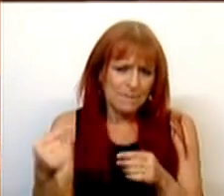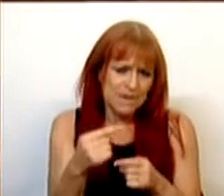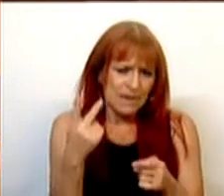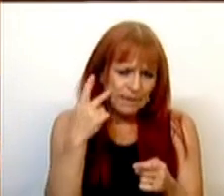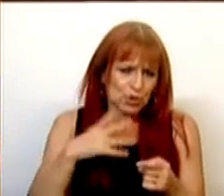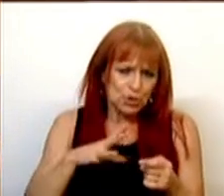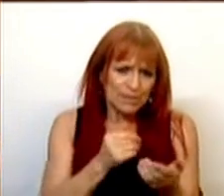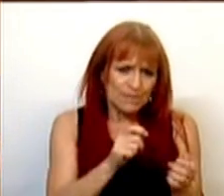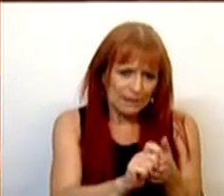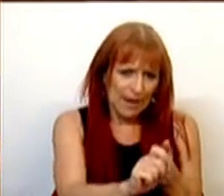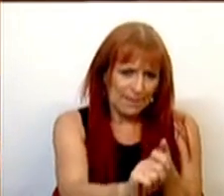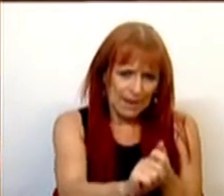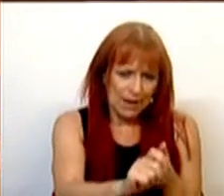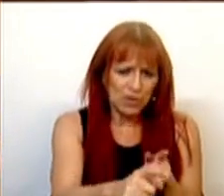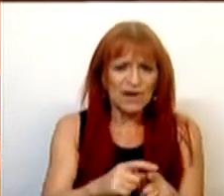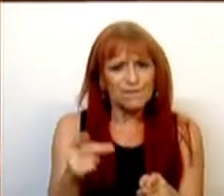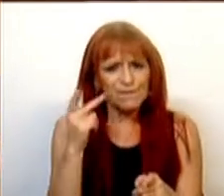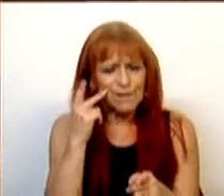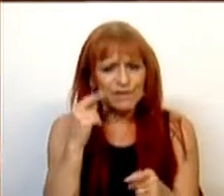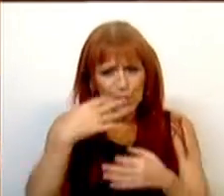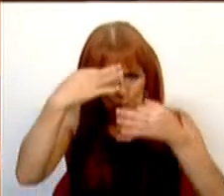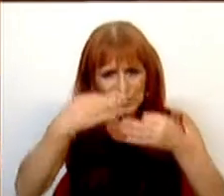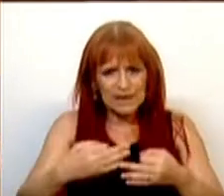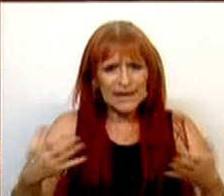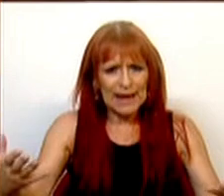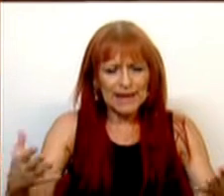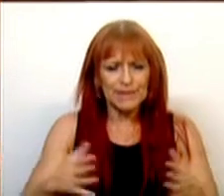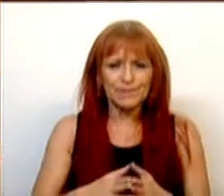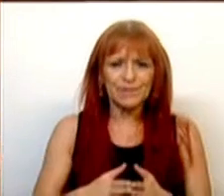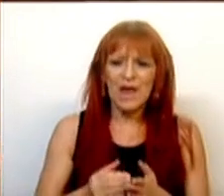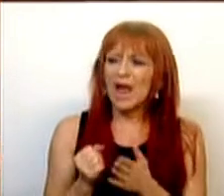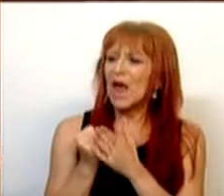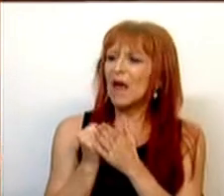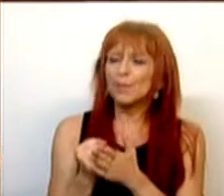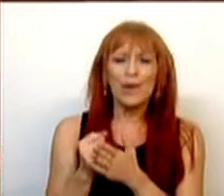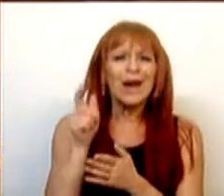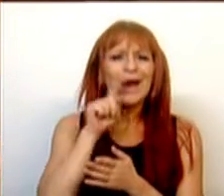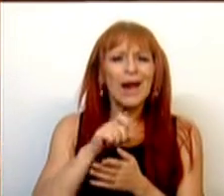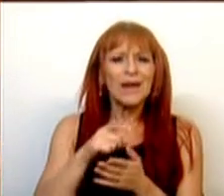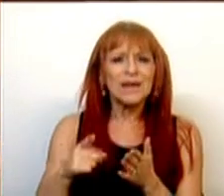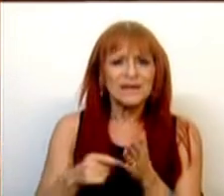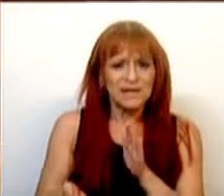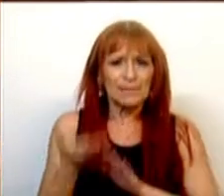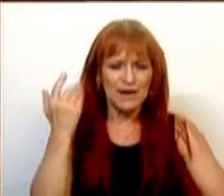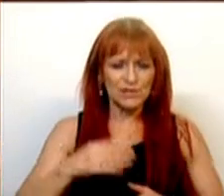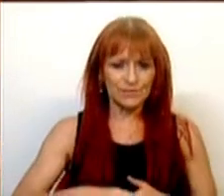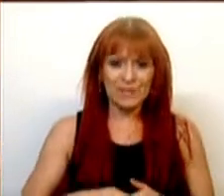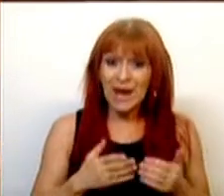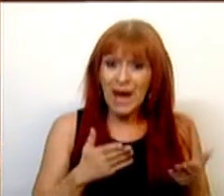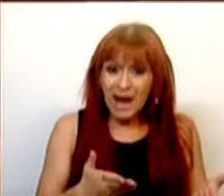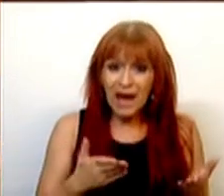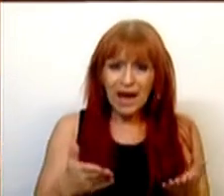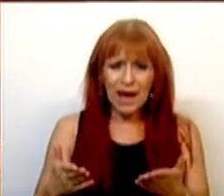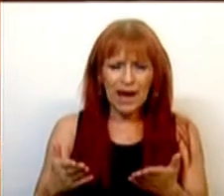de subsistência para que vivam com dignidade, apoiar quem mais necessita. É